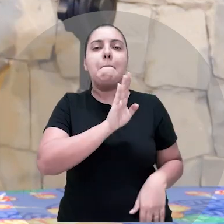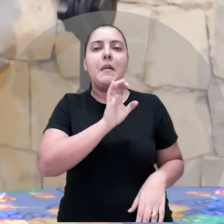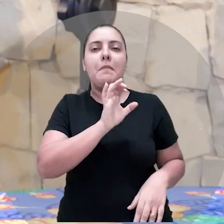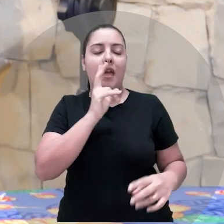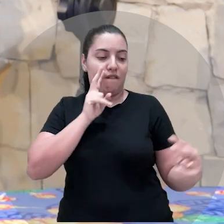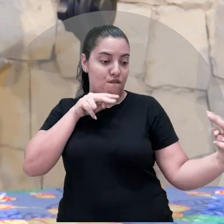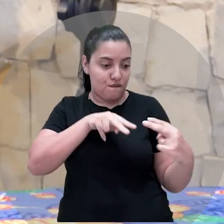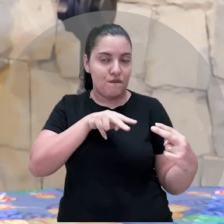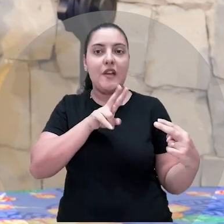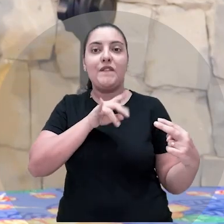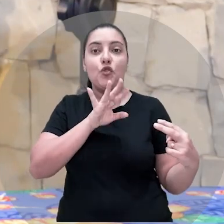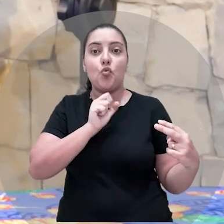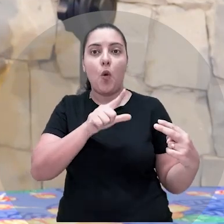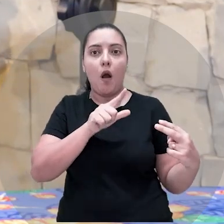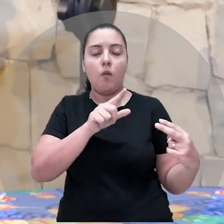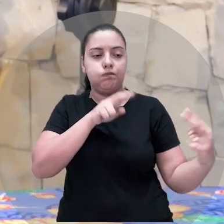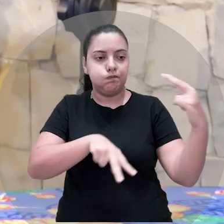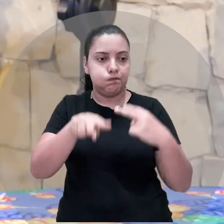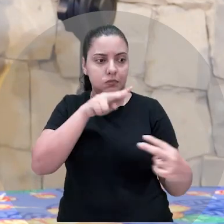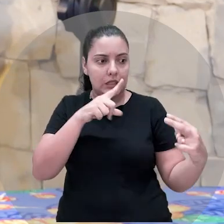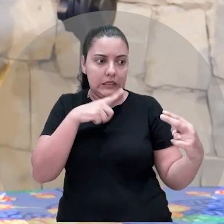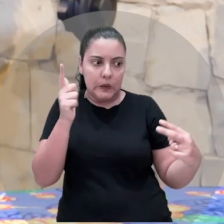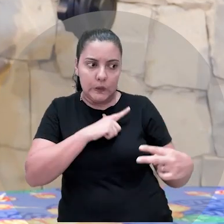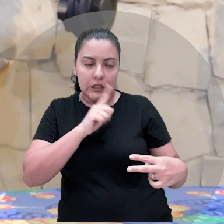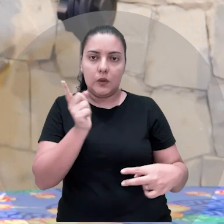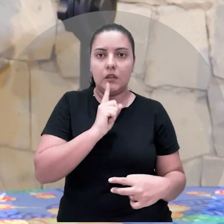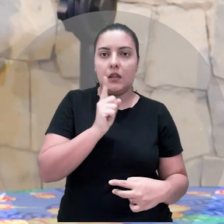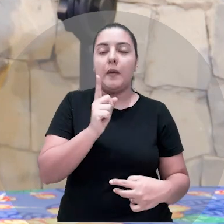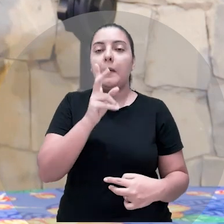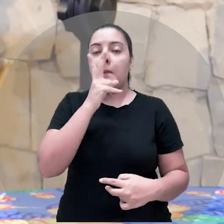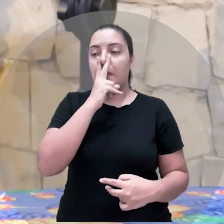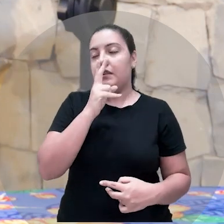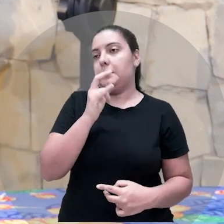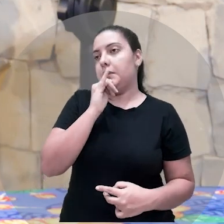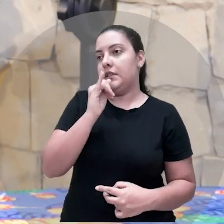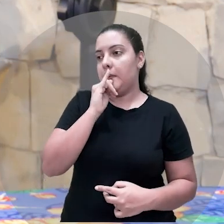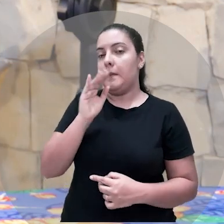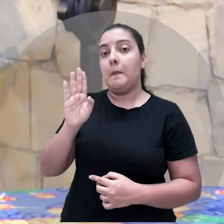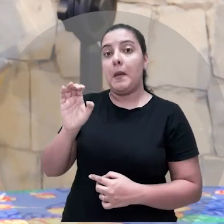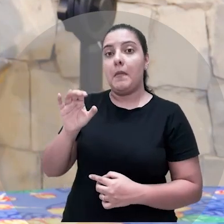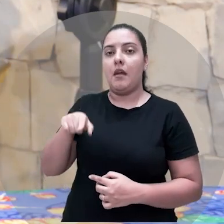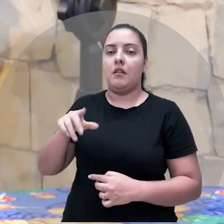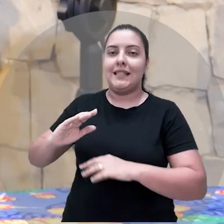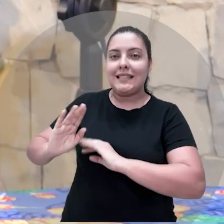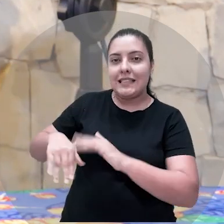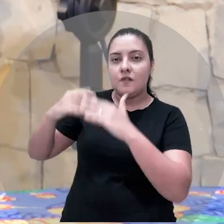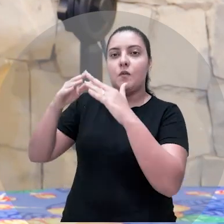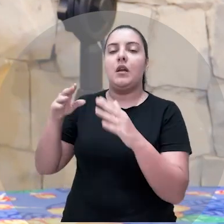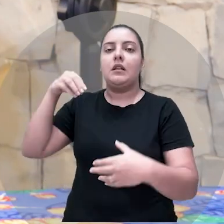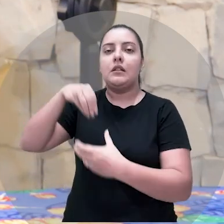do bebê Primeiro de tudo assim uma coisa muito importante é você observar por exemplo